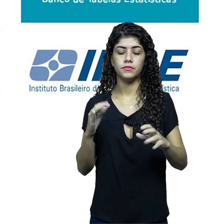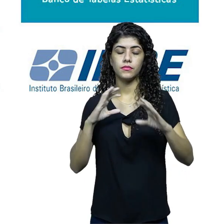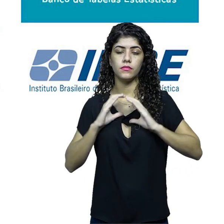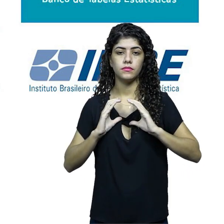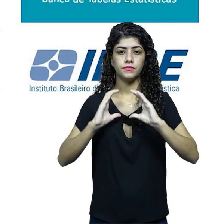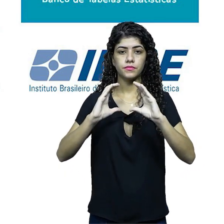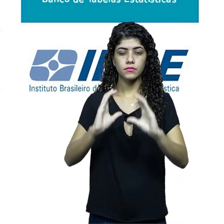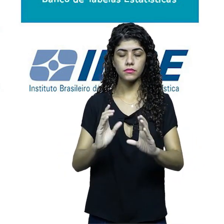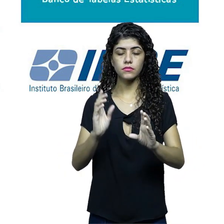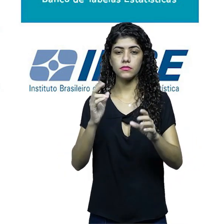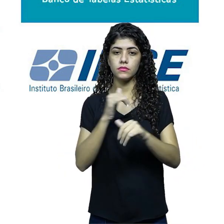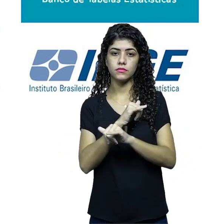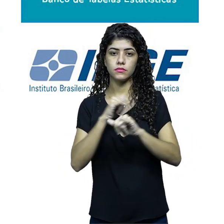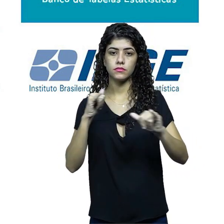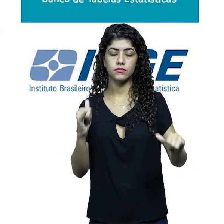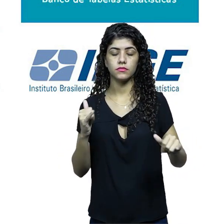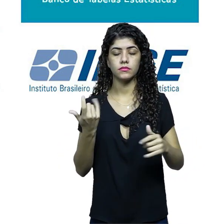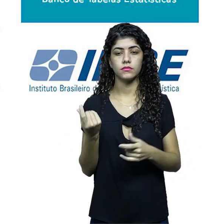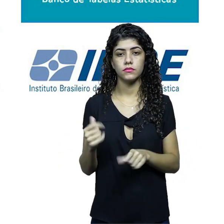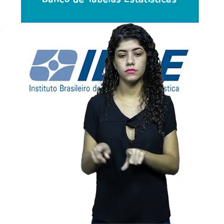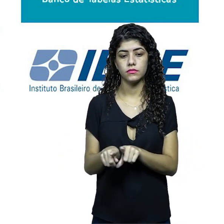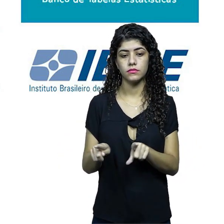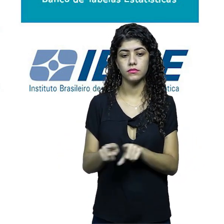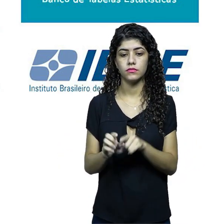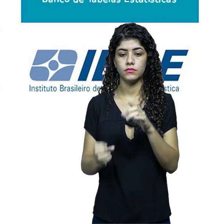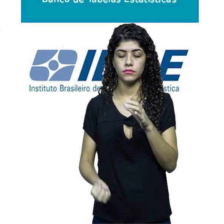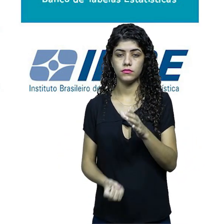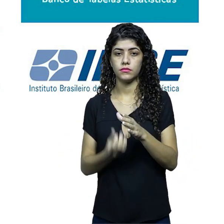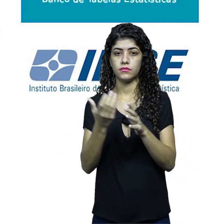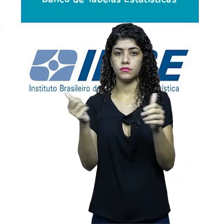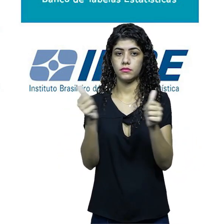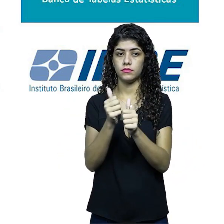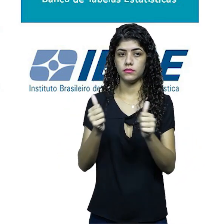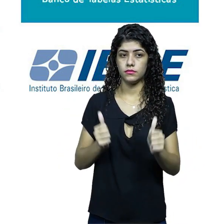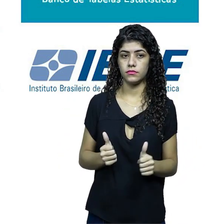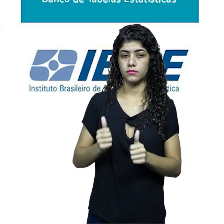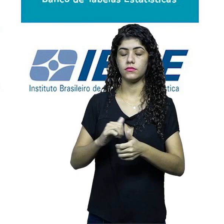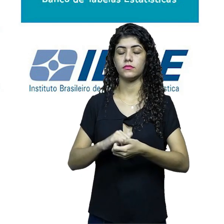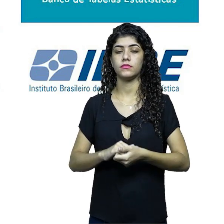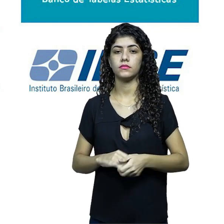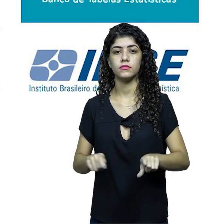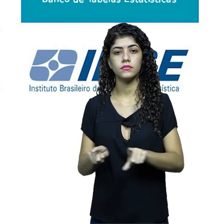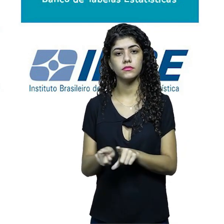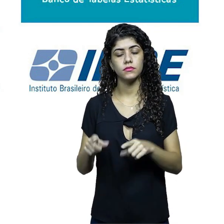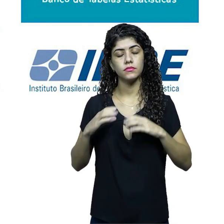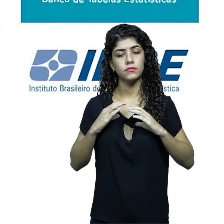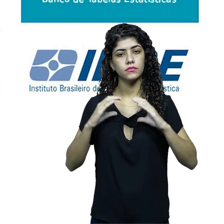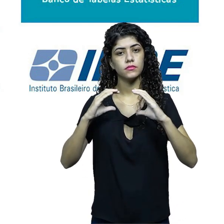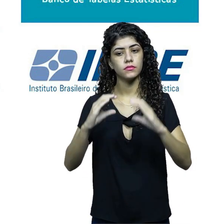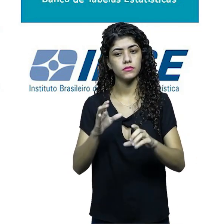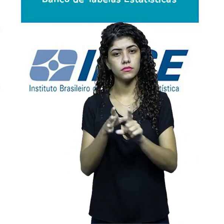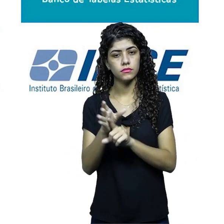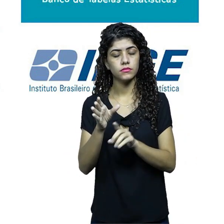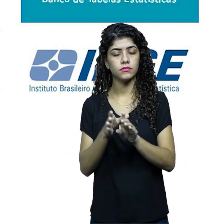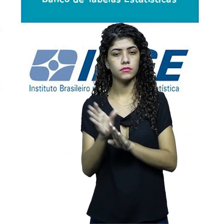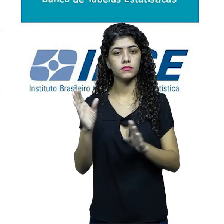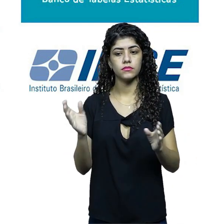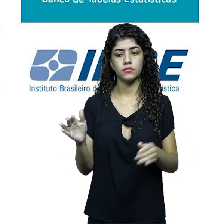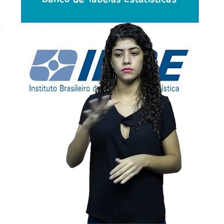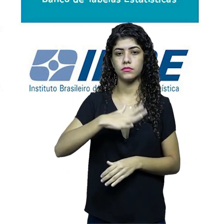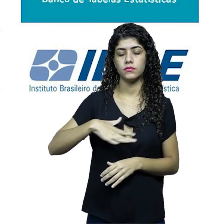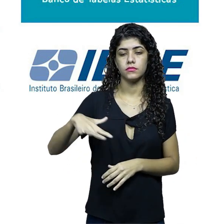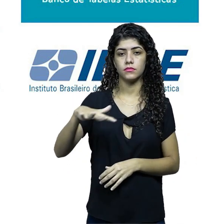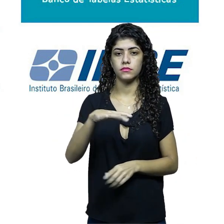e análise de informações estatísticas, coordenação e consolidação das informações estatísticas, produção e análise de informações